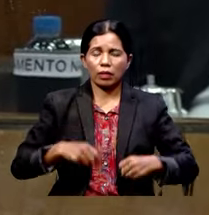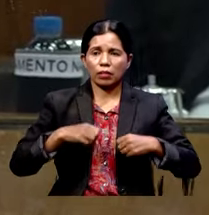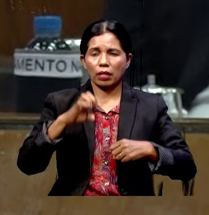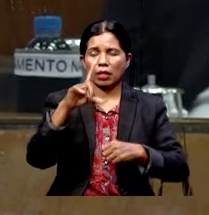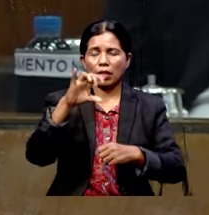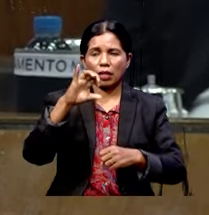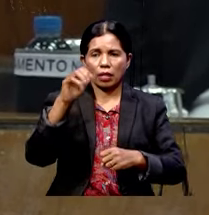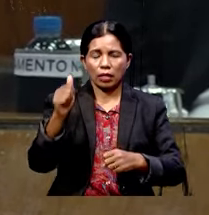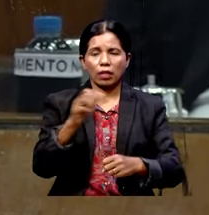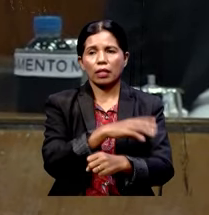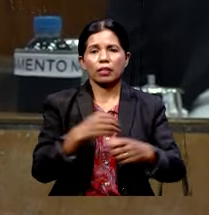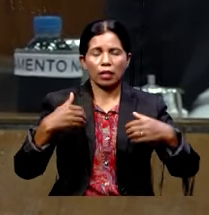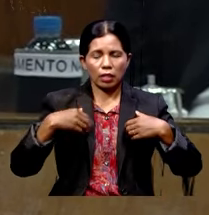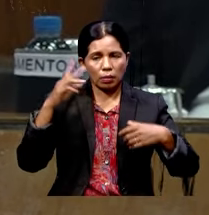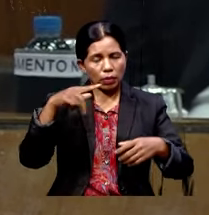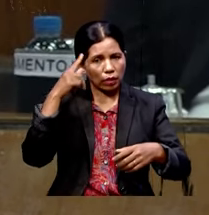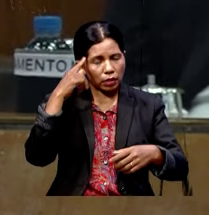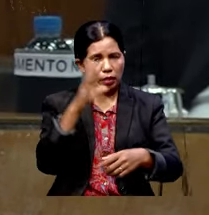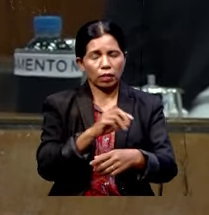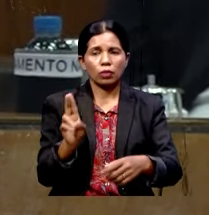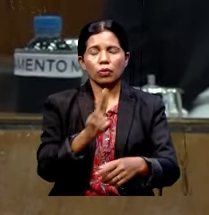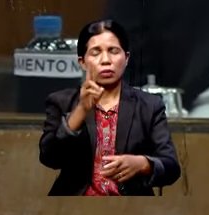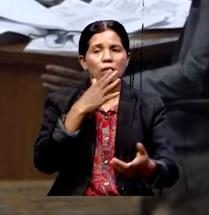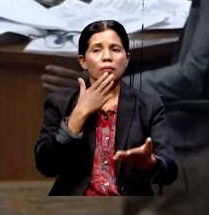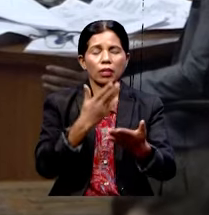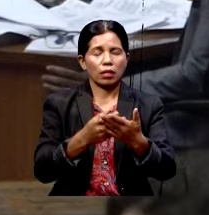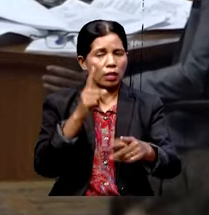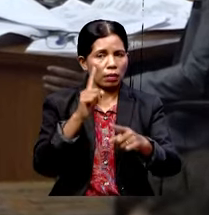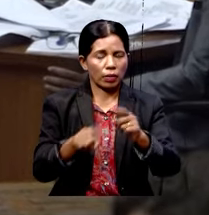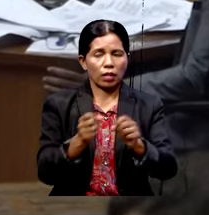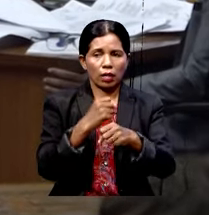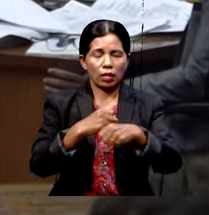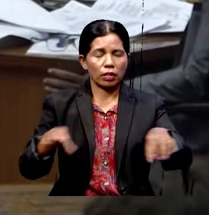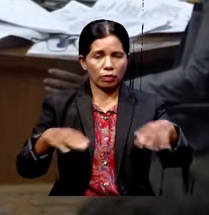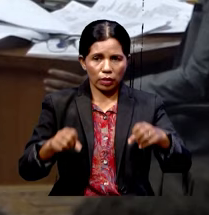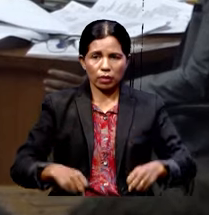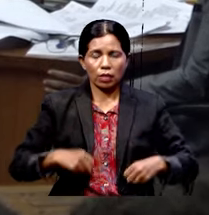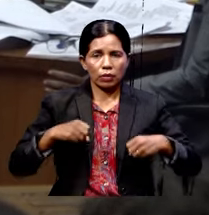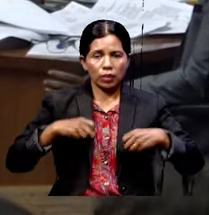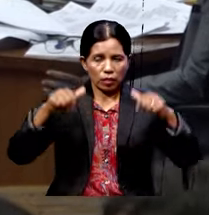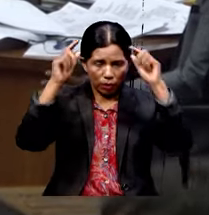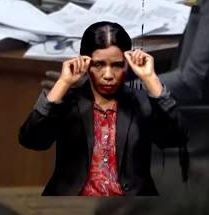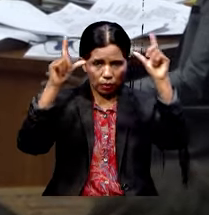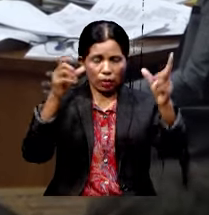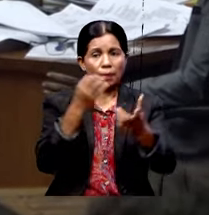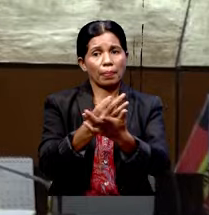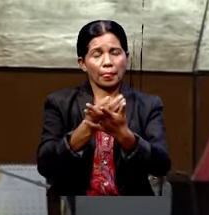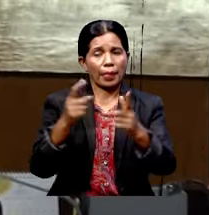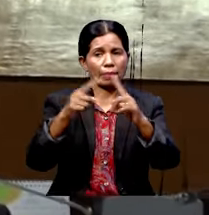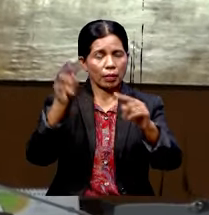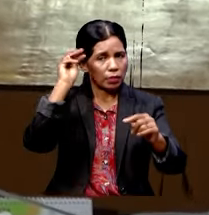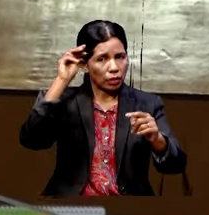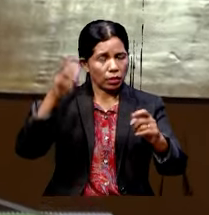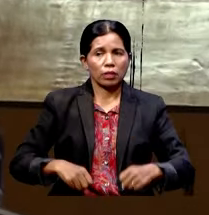Reis Amaral atu ia política gestão nebedia atu labele prejudica serviço saúde nia Timor-Leste. Orçamento ba ministério